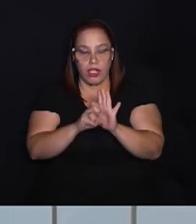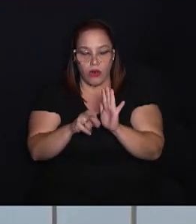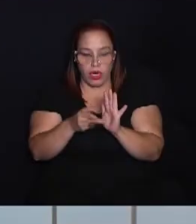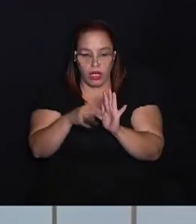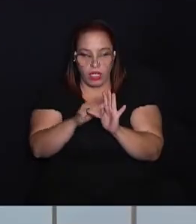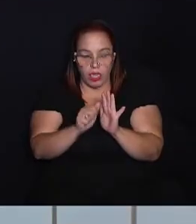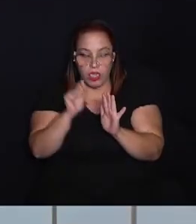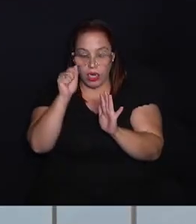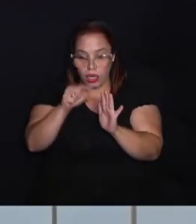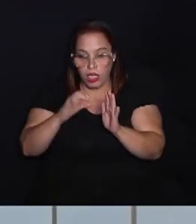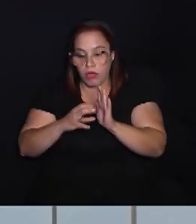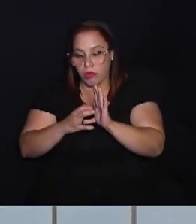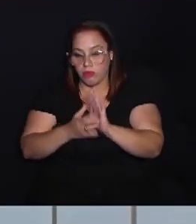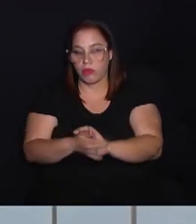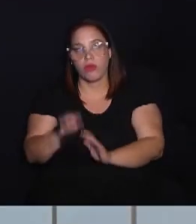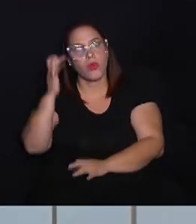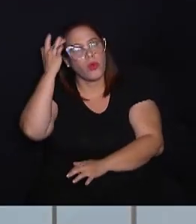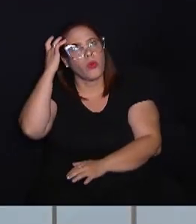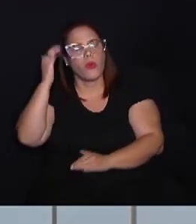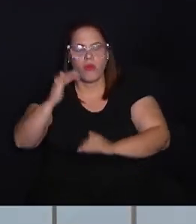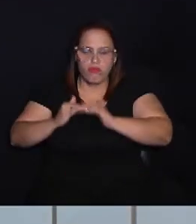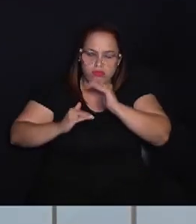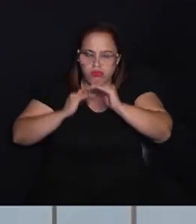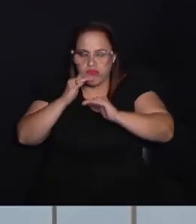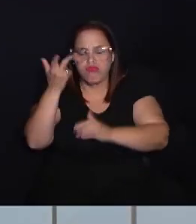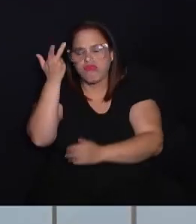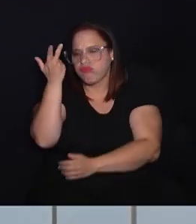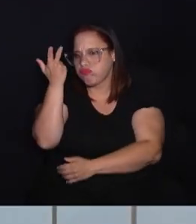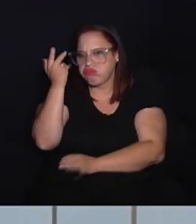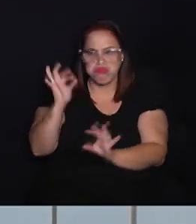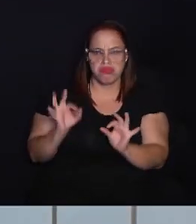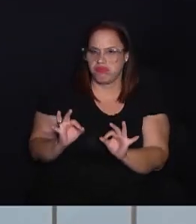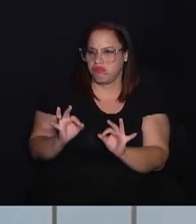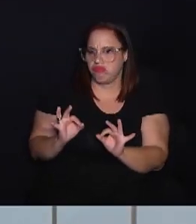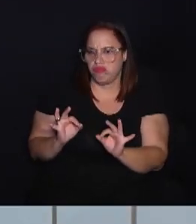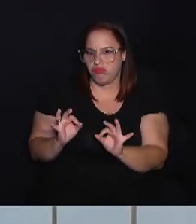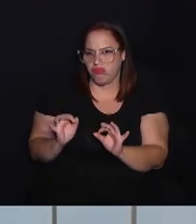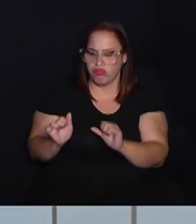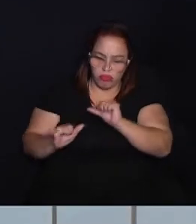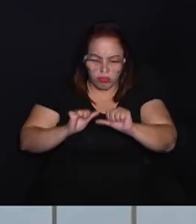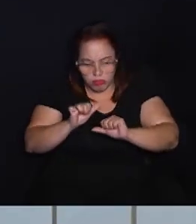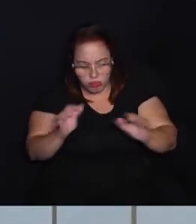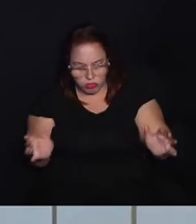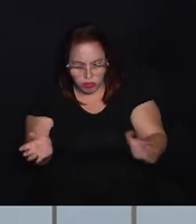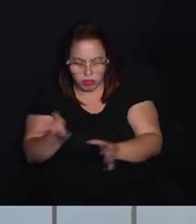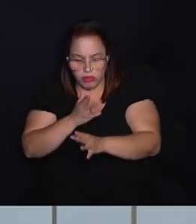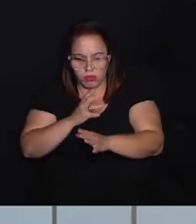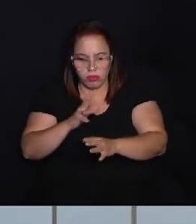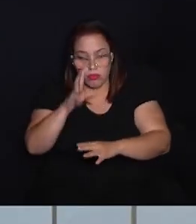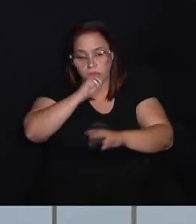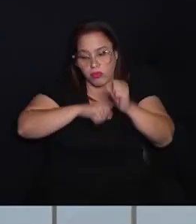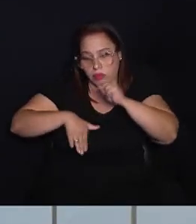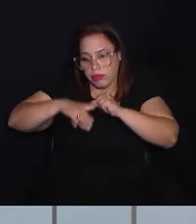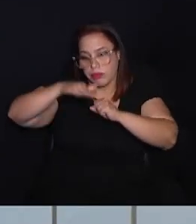Uma renovação também pode ser encarado como algo benéfico em uma democracia? Eu acho que a gente chama